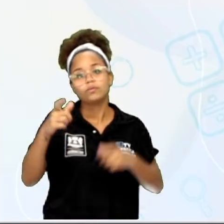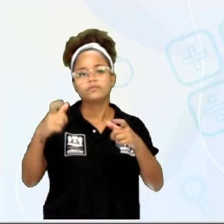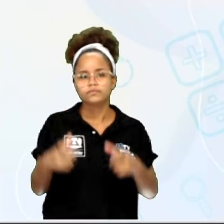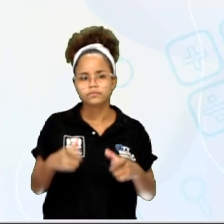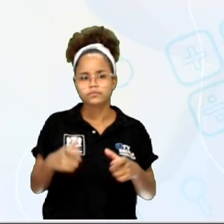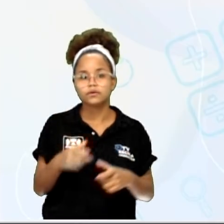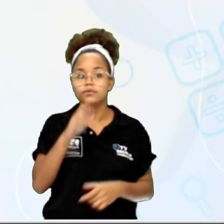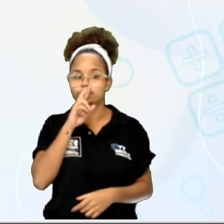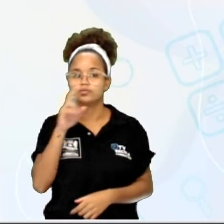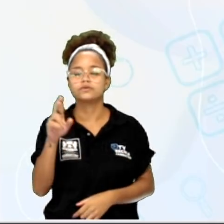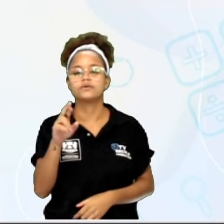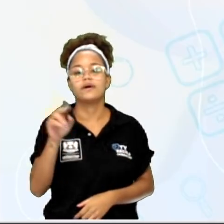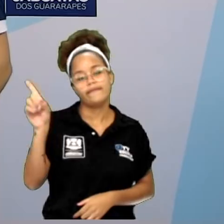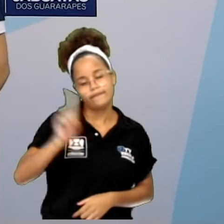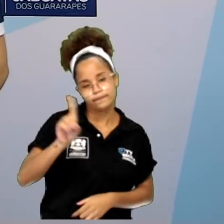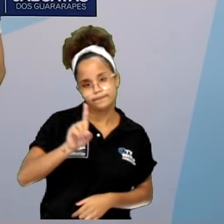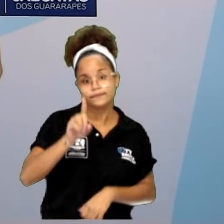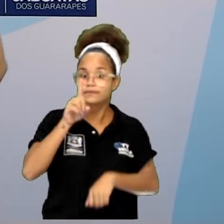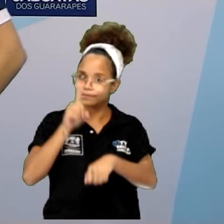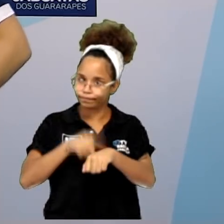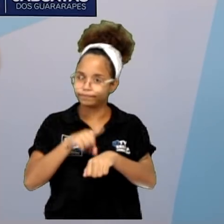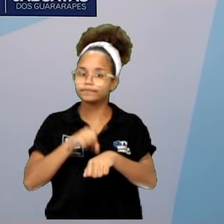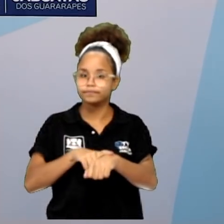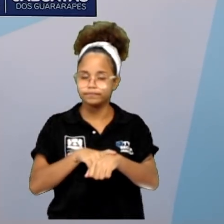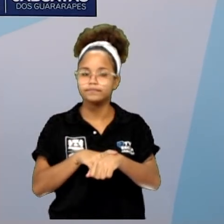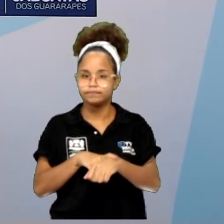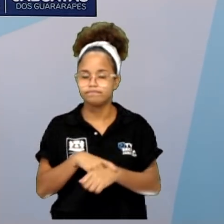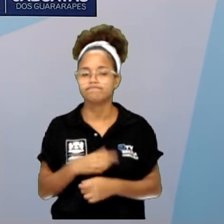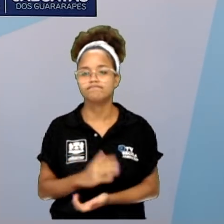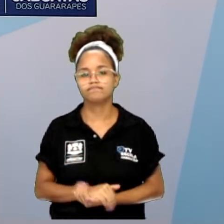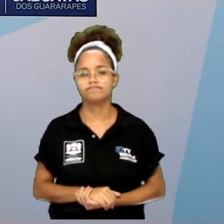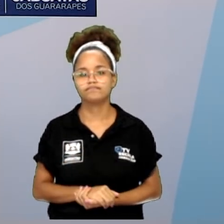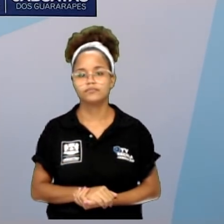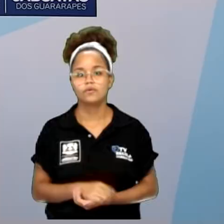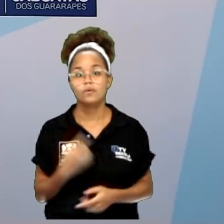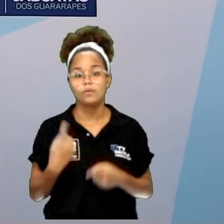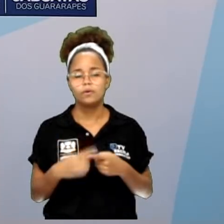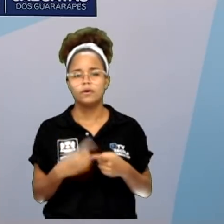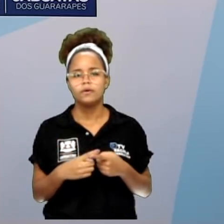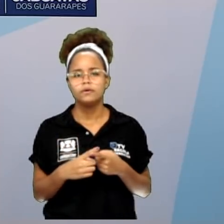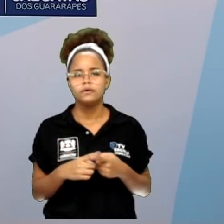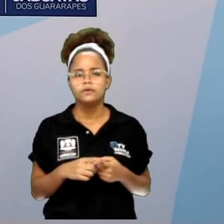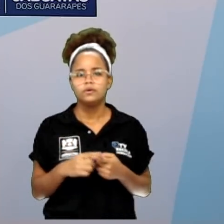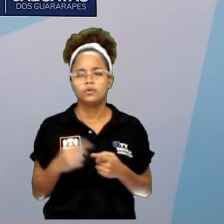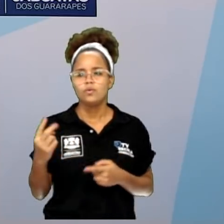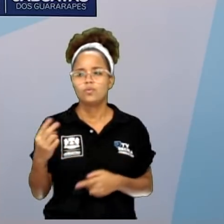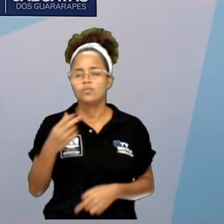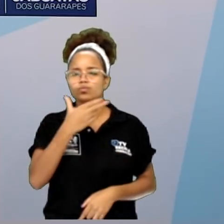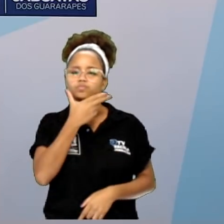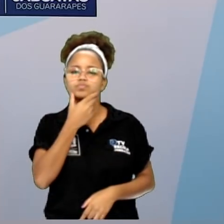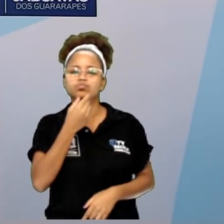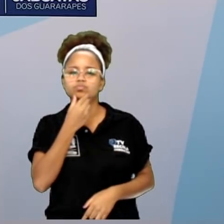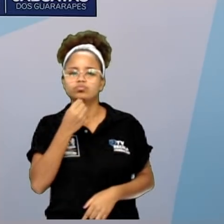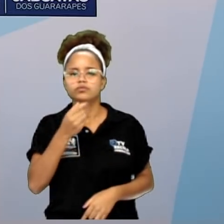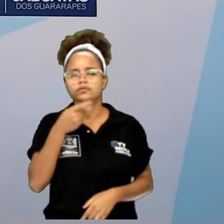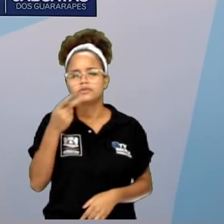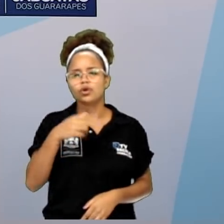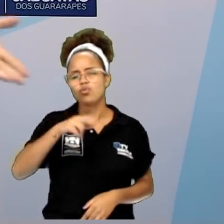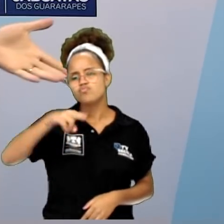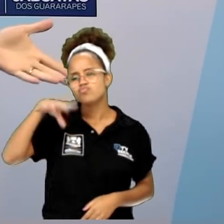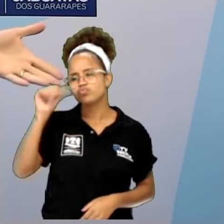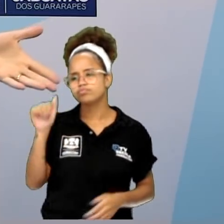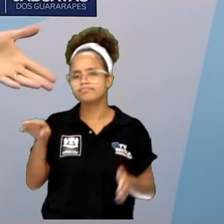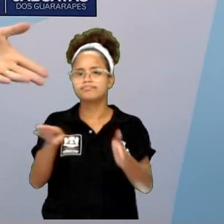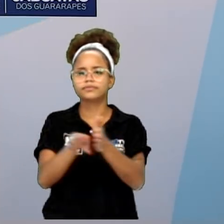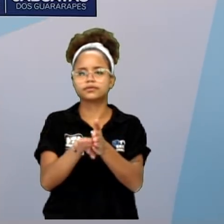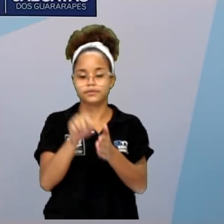A gente vê aqui, ó, negação e tempo, com certeza. Porque eles estão dizendo que nunca vão chegar, então nunca é um